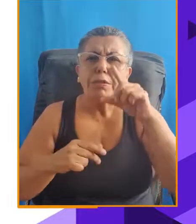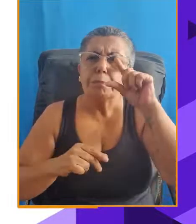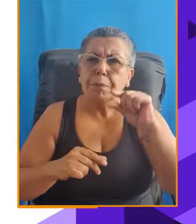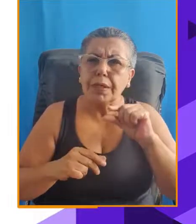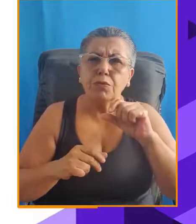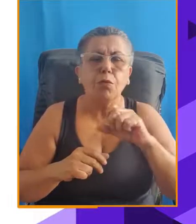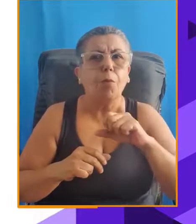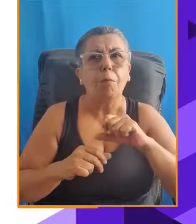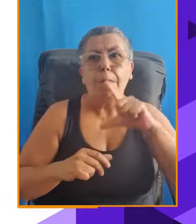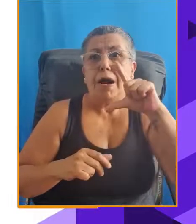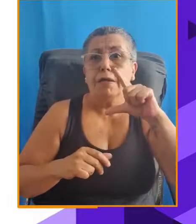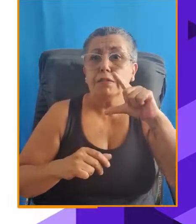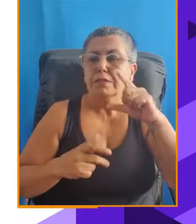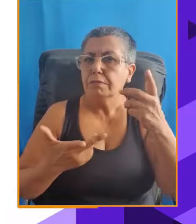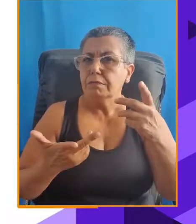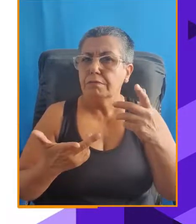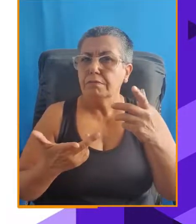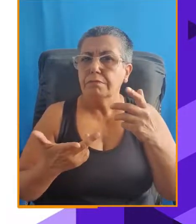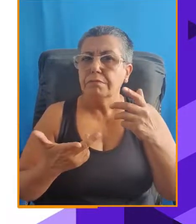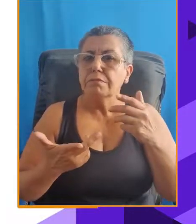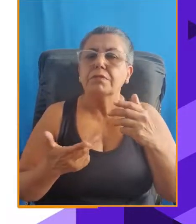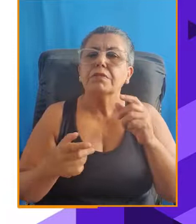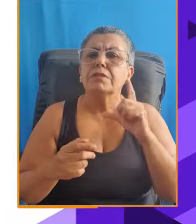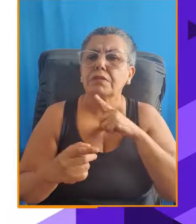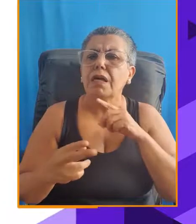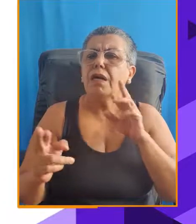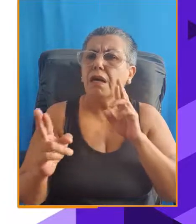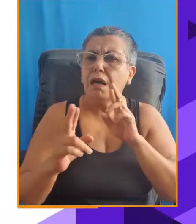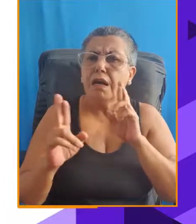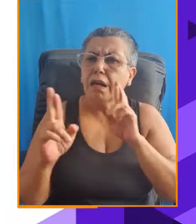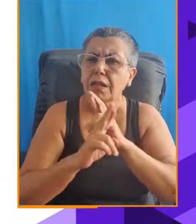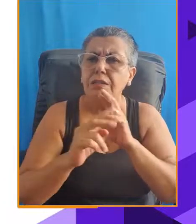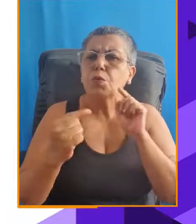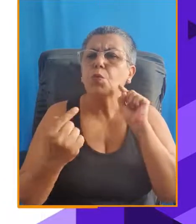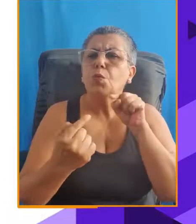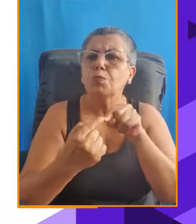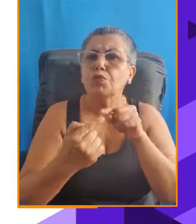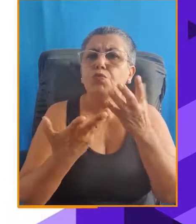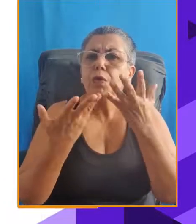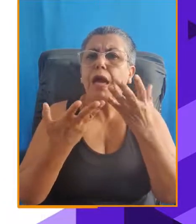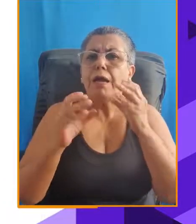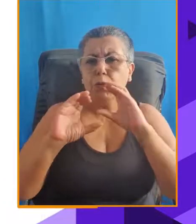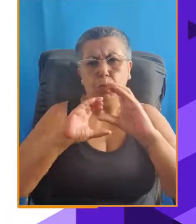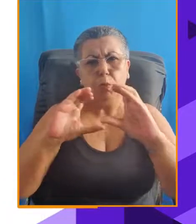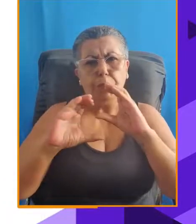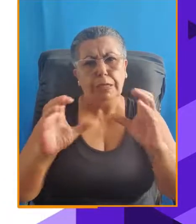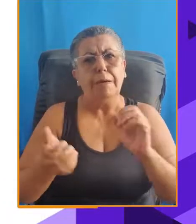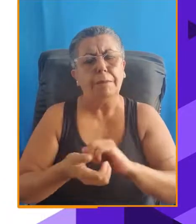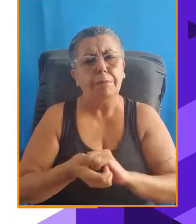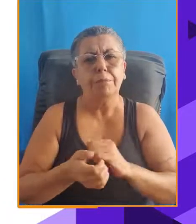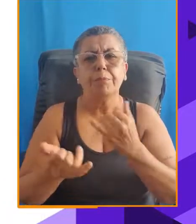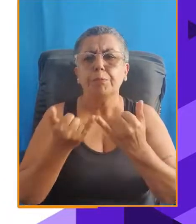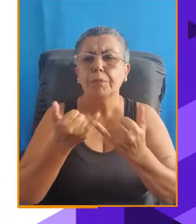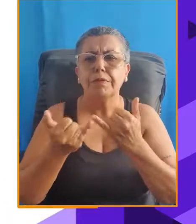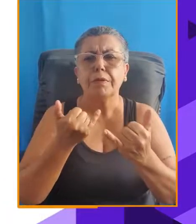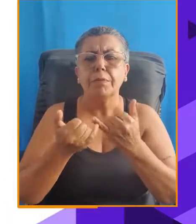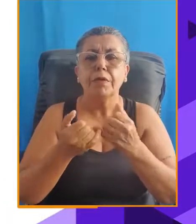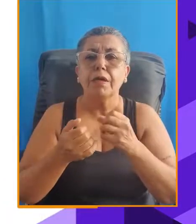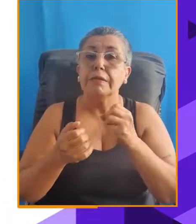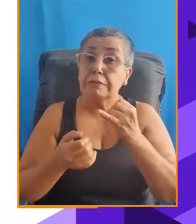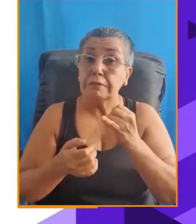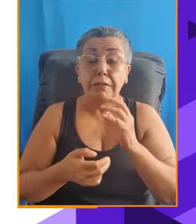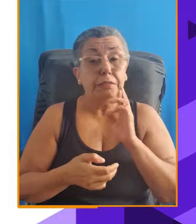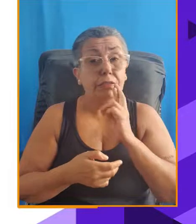ou mais saturadas está relacionado com o objetivo daquilo que deve ser comunicado. Por exemplo, se